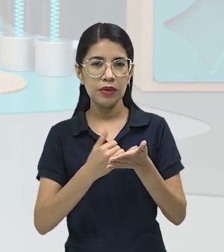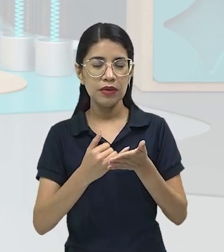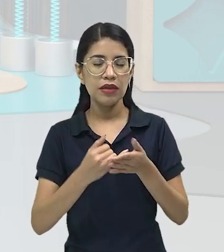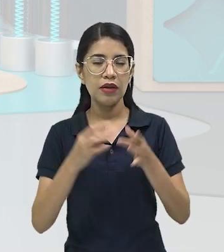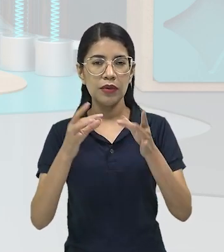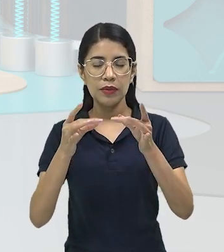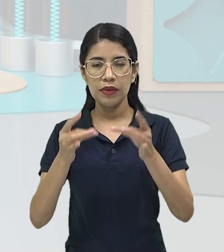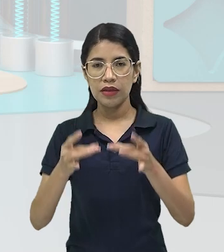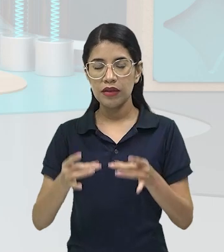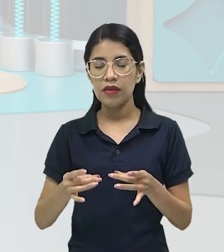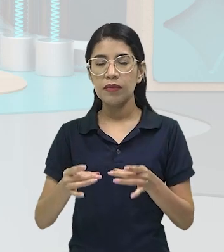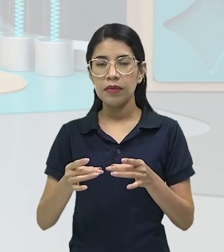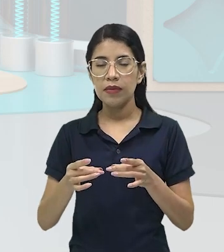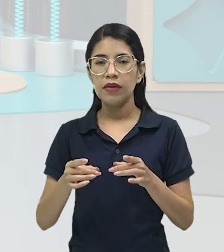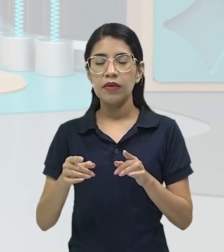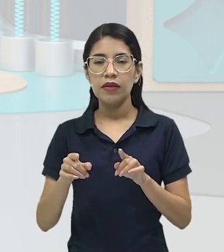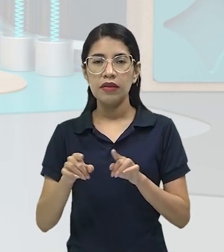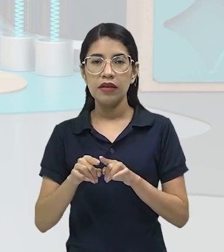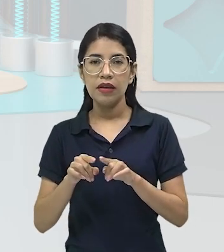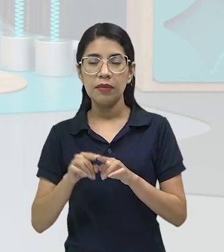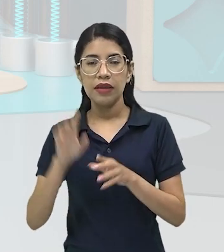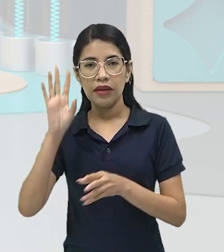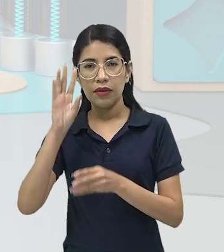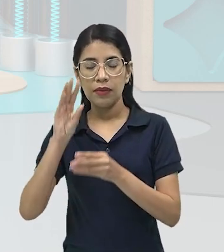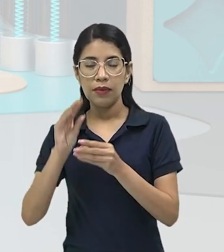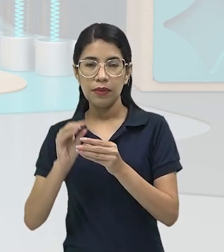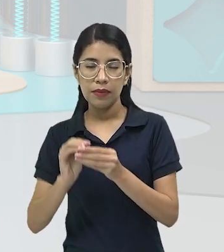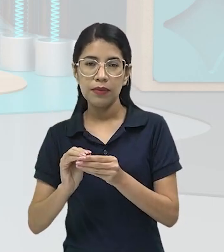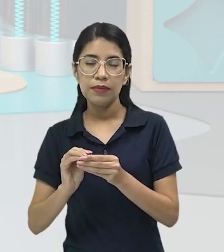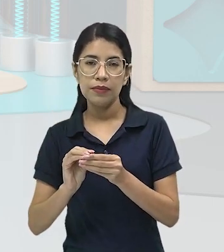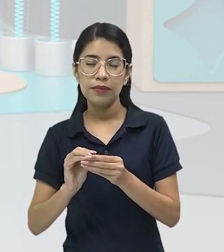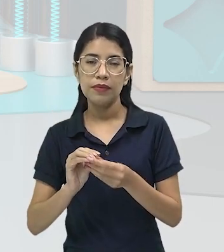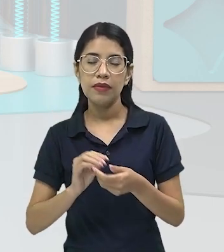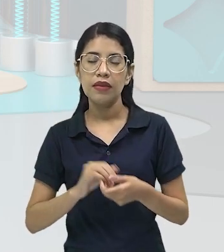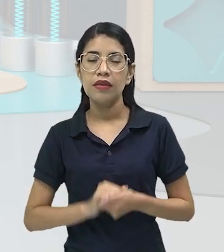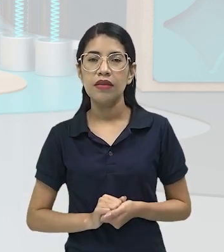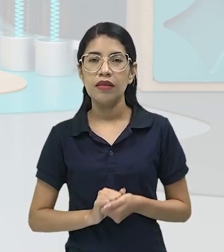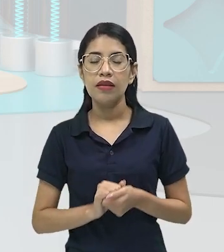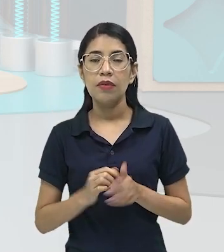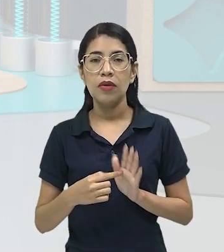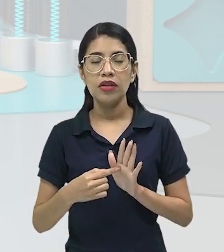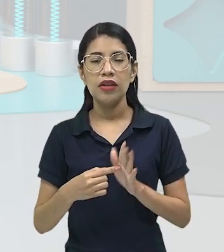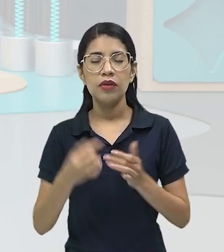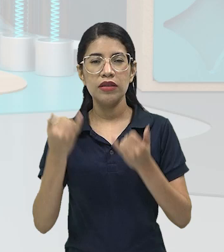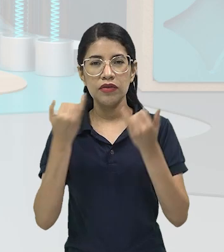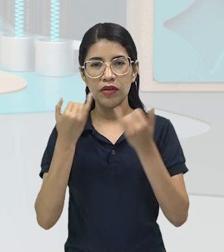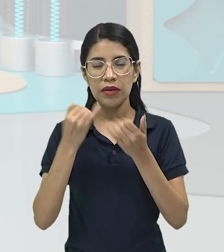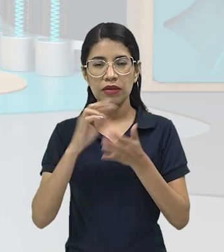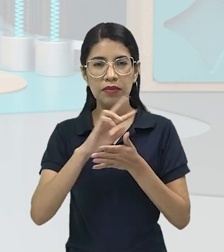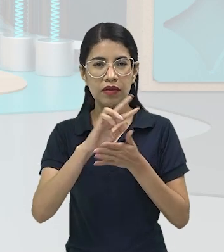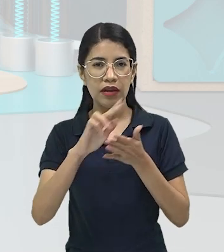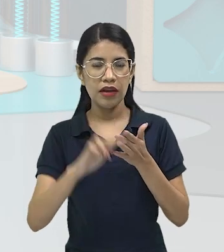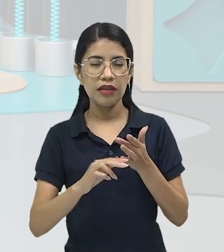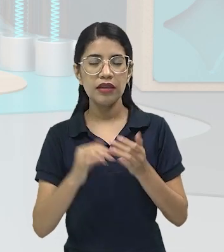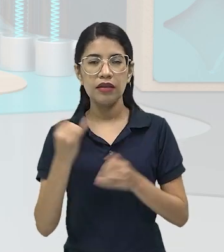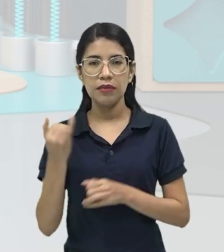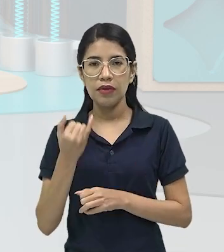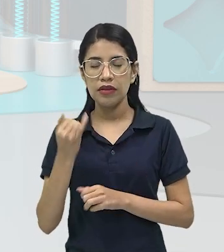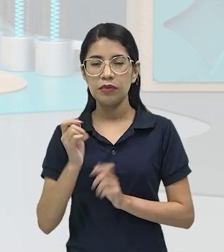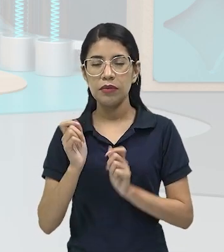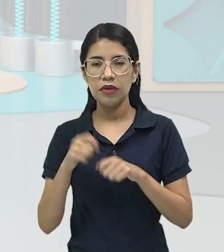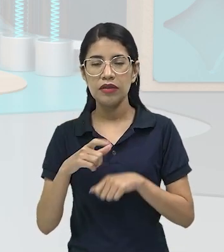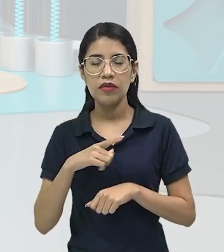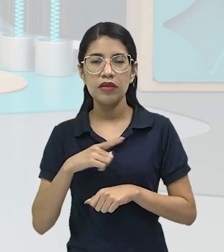desenvolveu aqui no meu desenvolvimento e depois terminou lá na conclusão, retomando todas aquelas ideias, o que é muito importante para